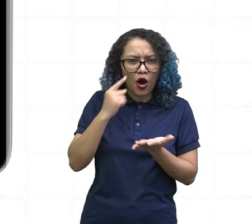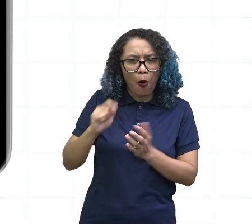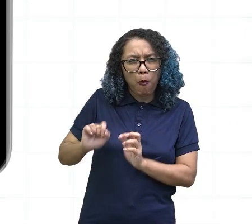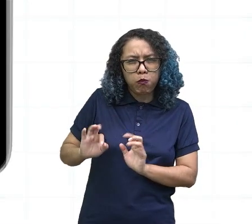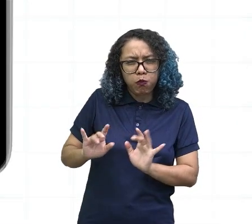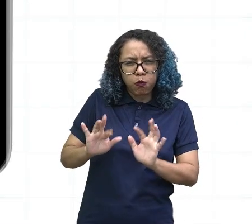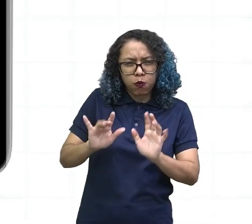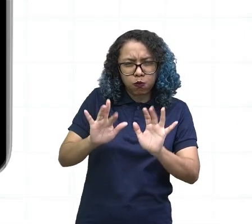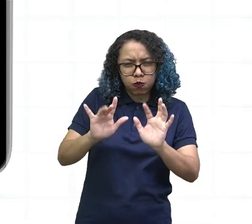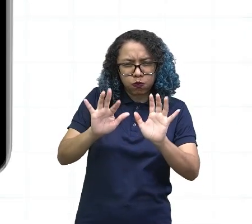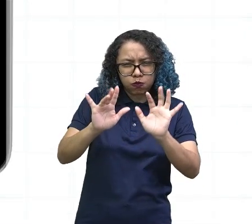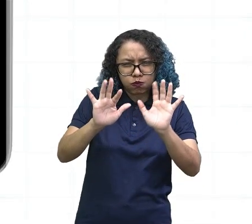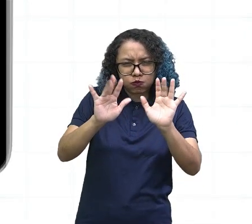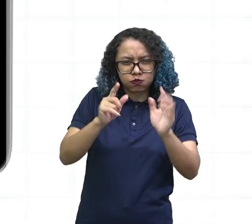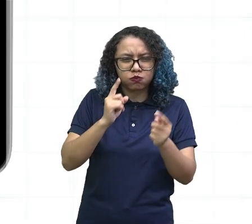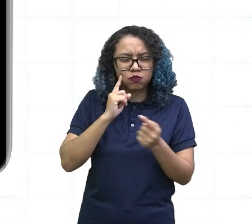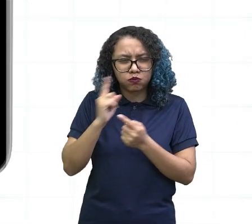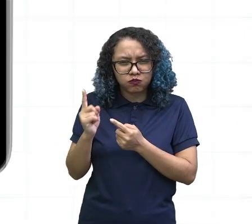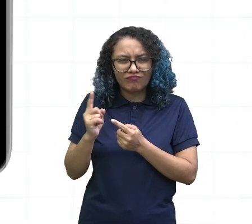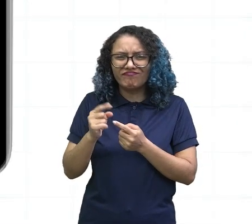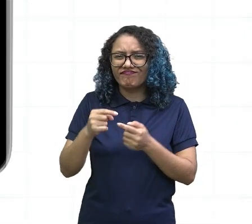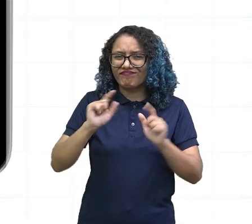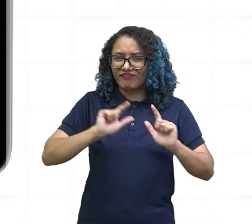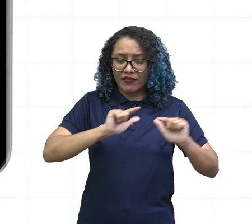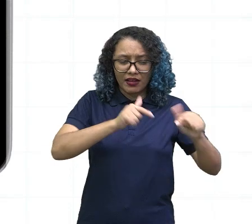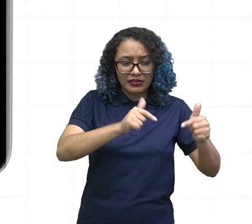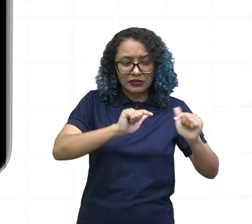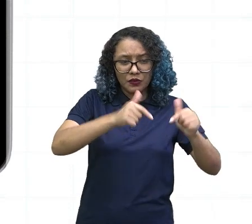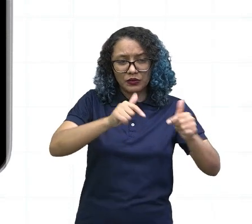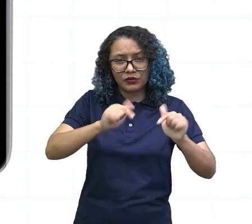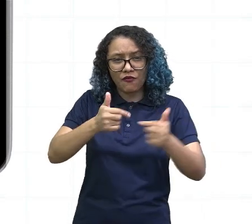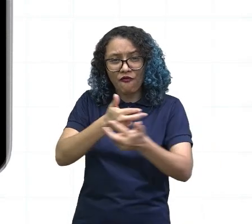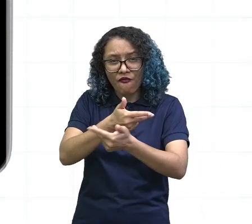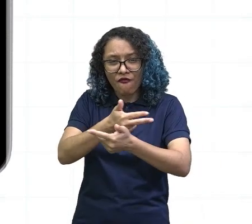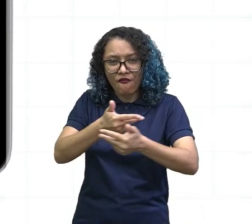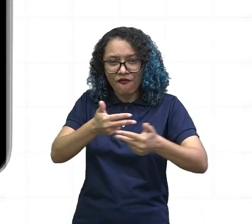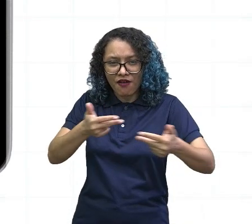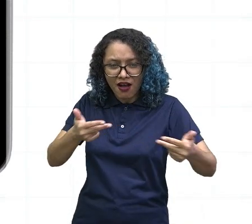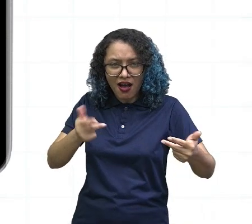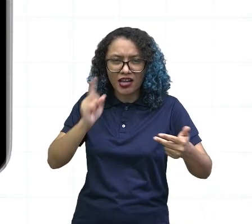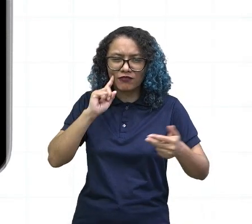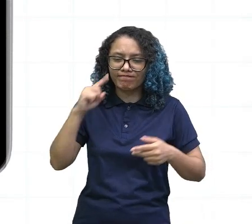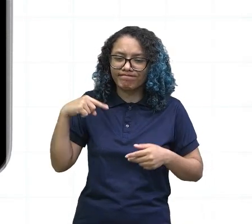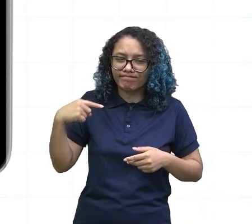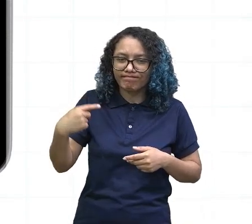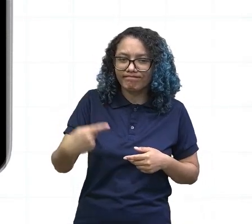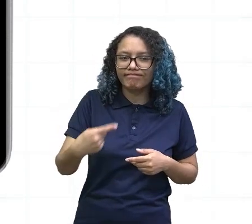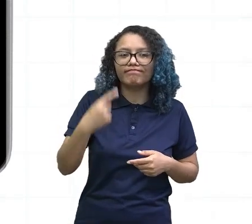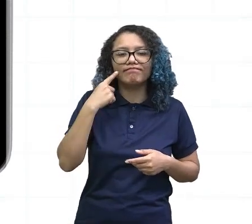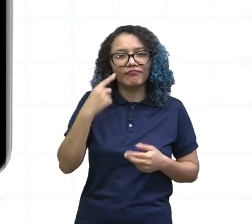na atmosfera. Então, olha aí, são diversas atividades aí do cotidiano,